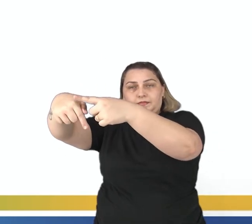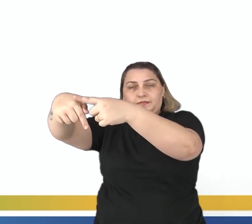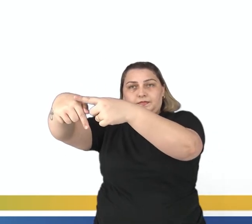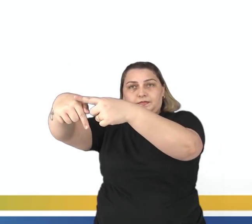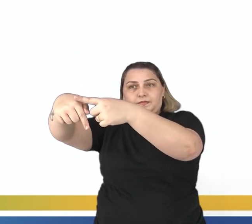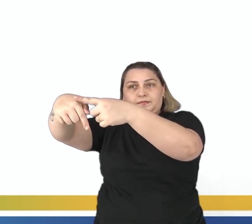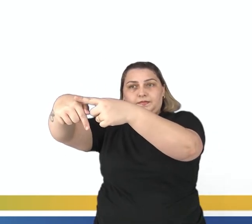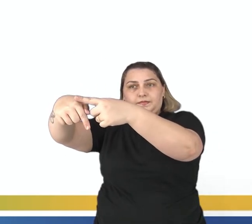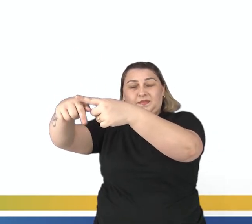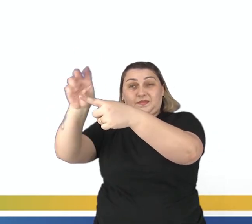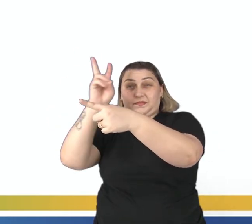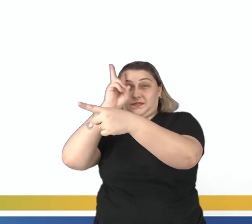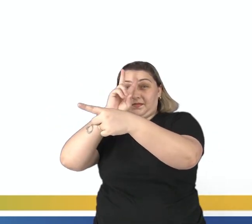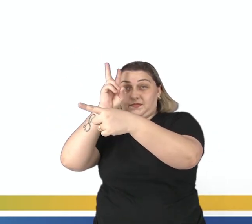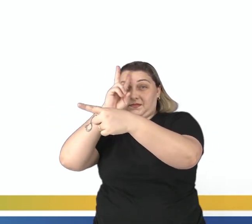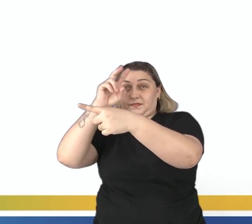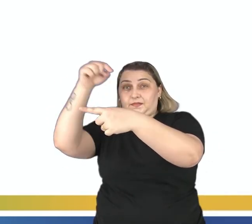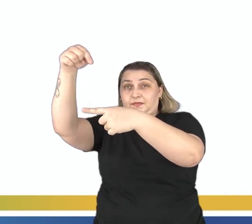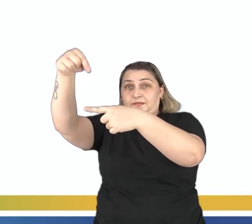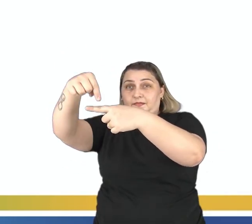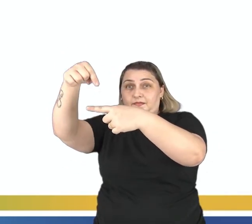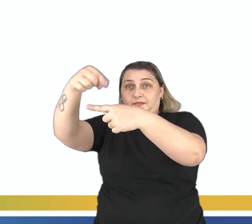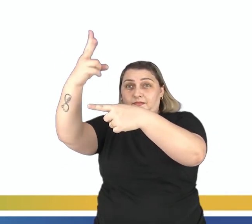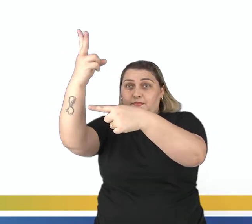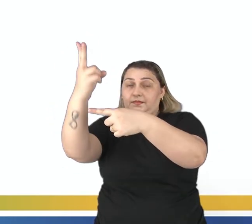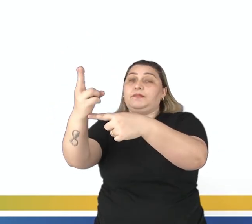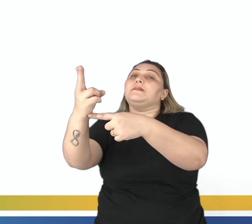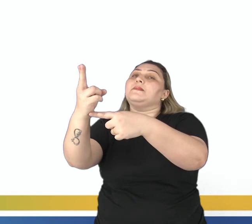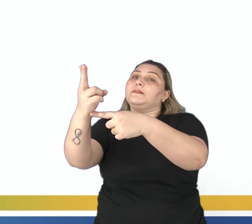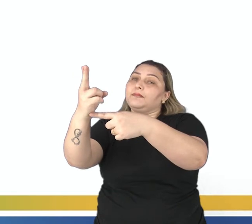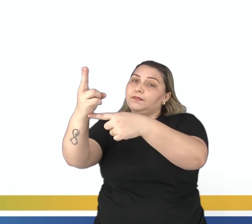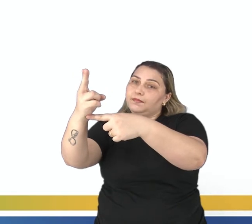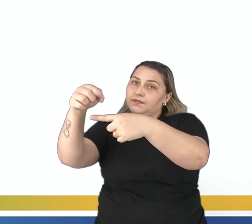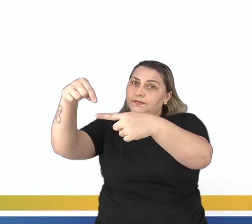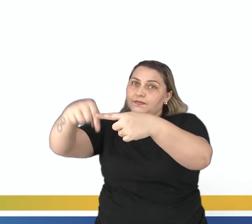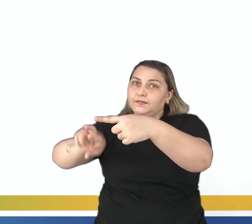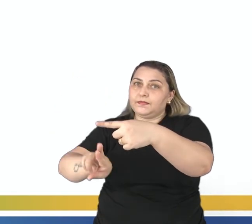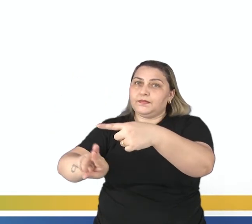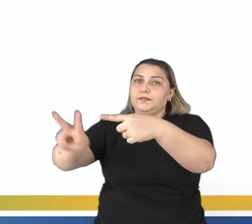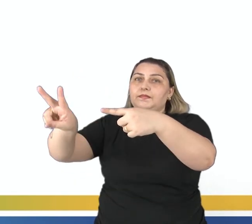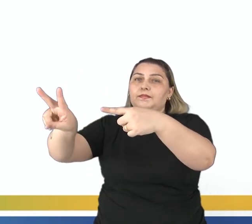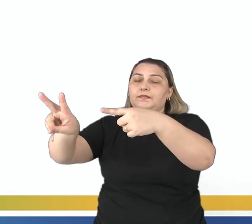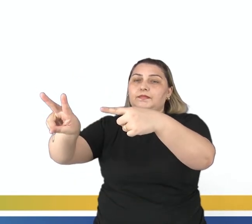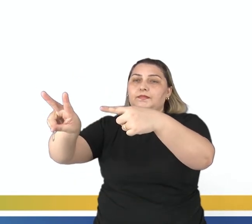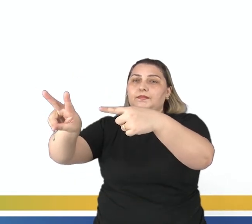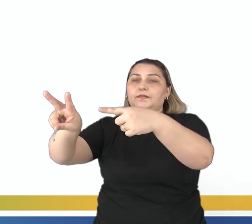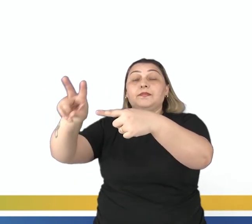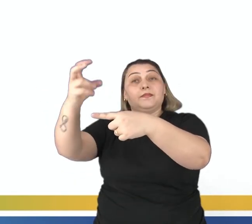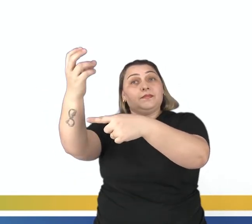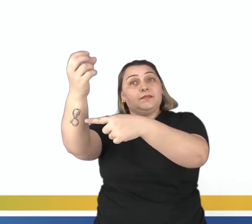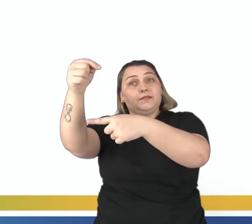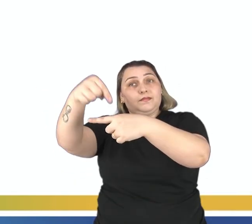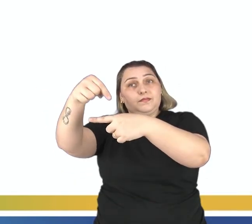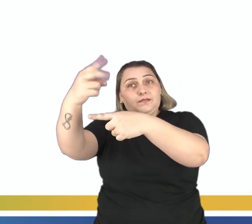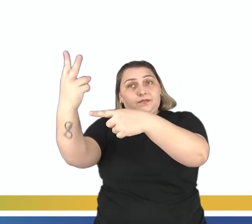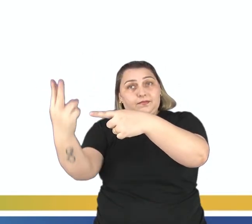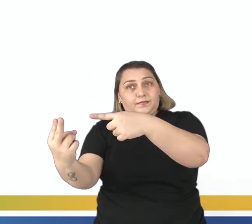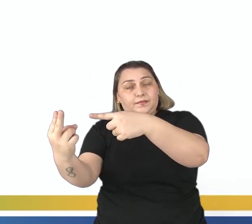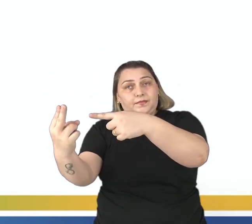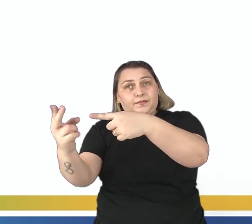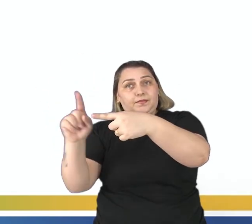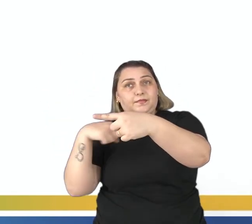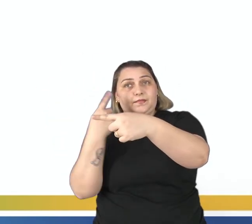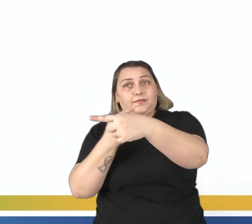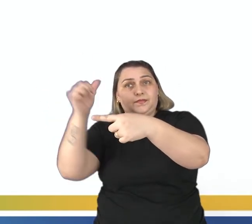fração 5/7. Nós temos o que? Os numeradores são iguais, ok? Quando os numeradores são